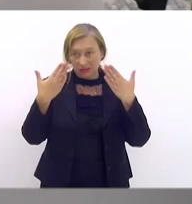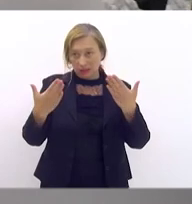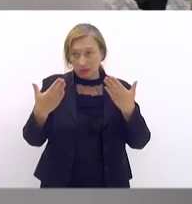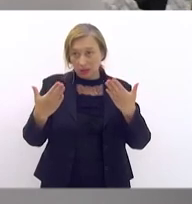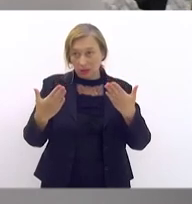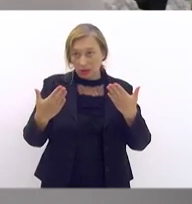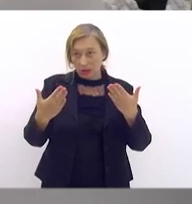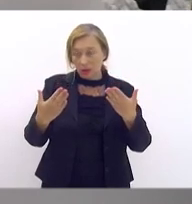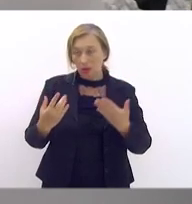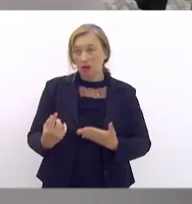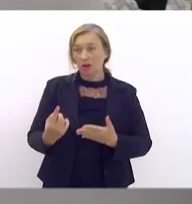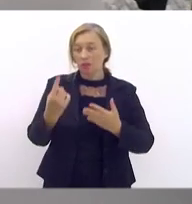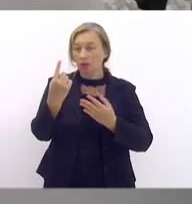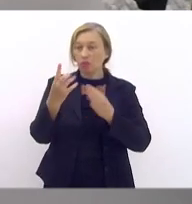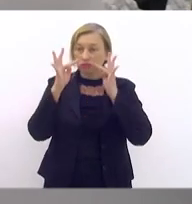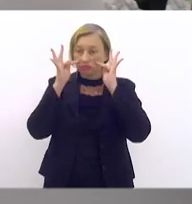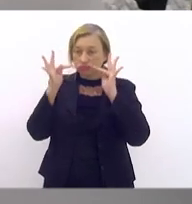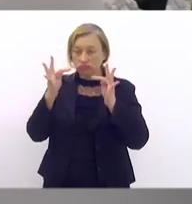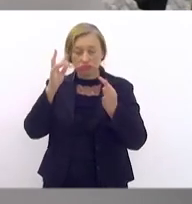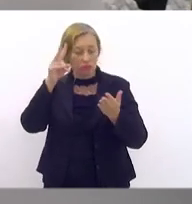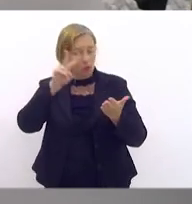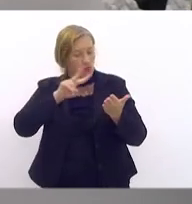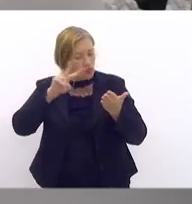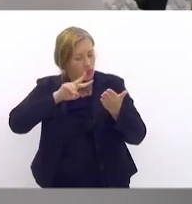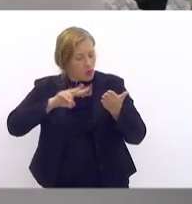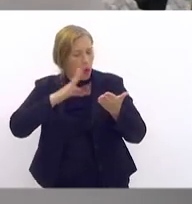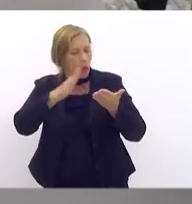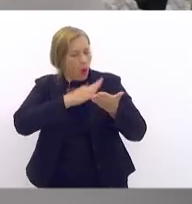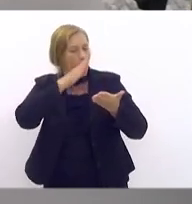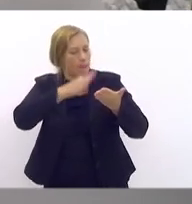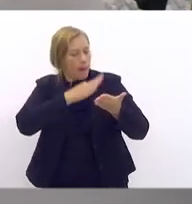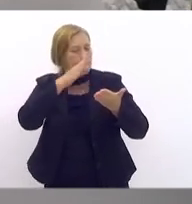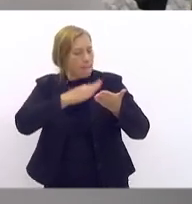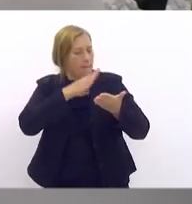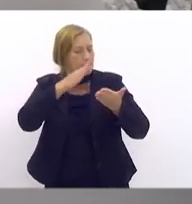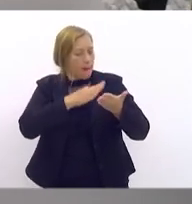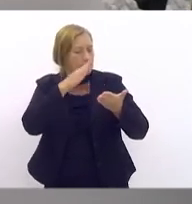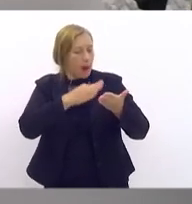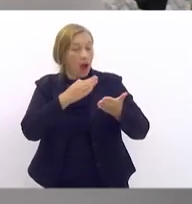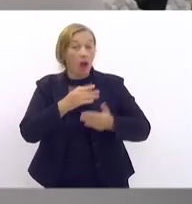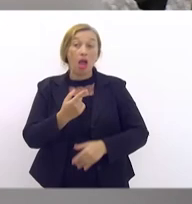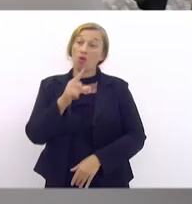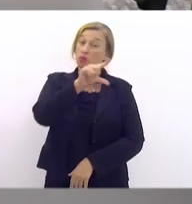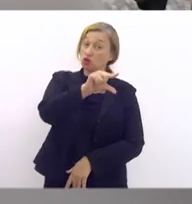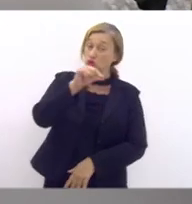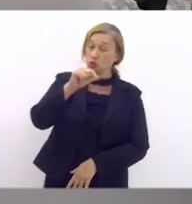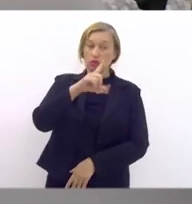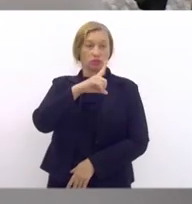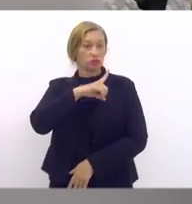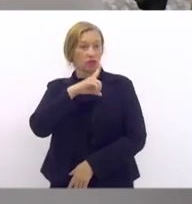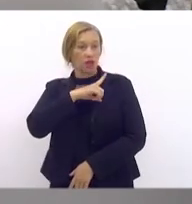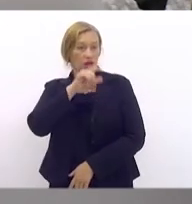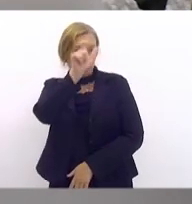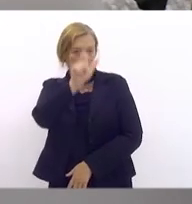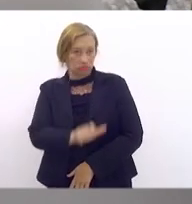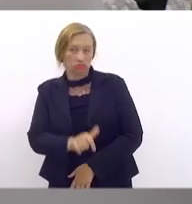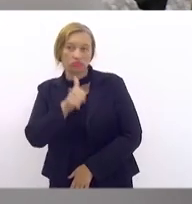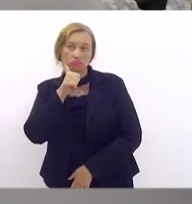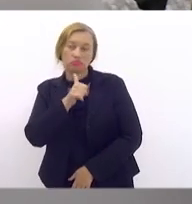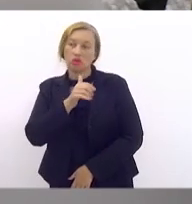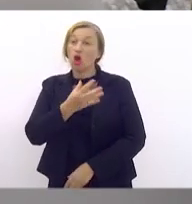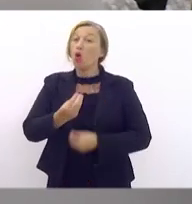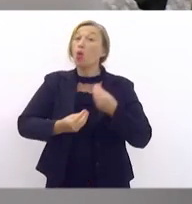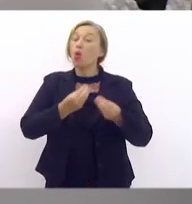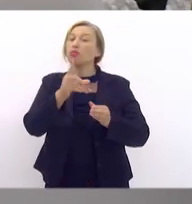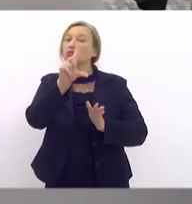para uma testemunha foliar né é uma decisão daquele Delegado de Polícia como a gente reduz